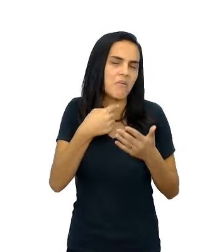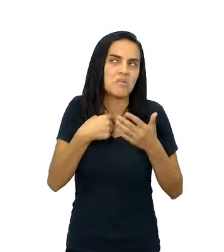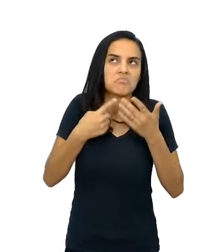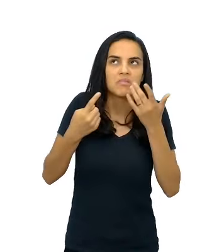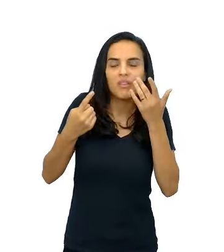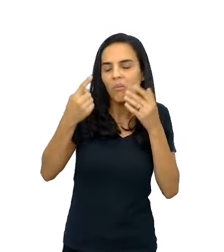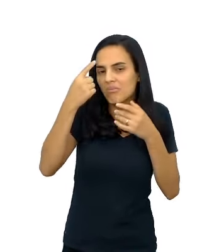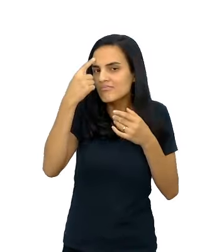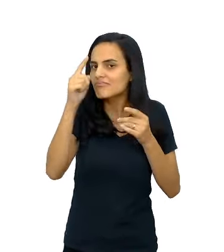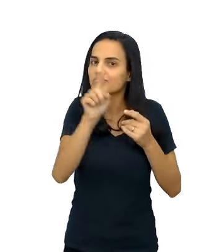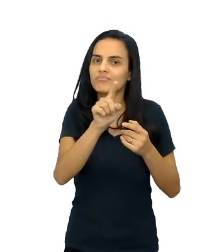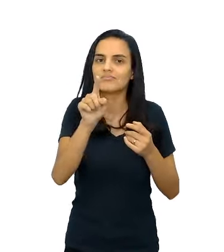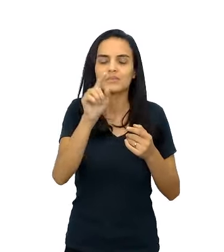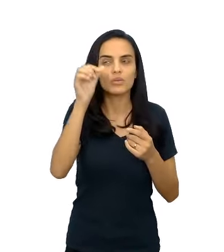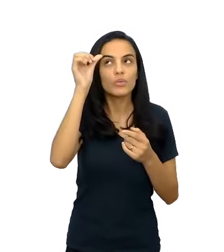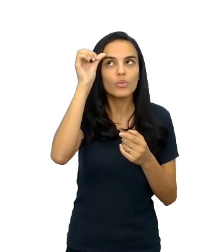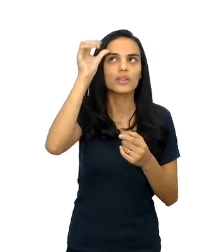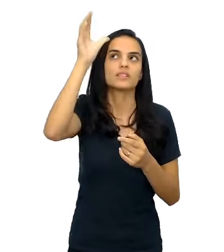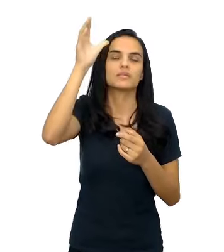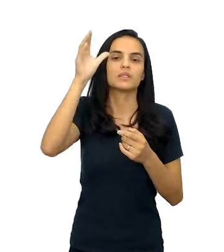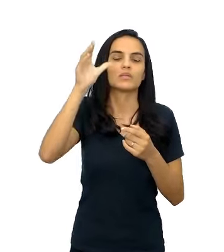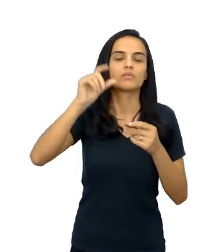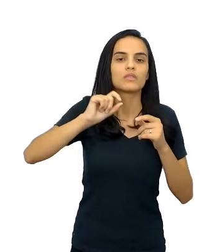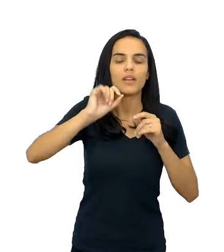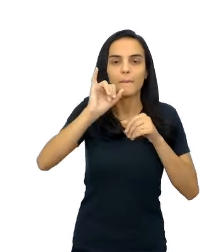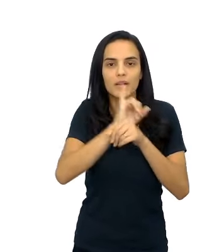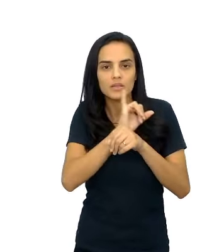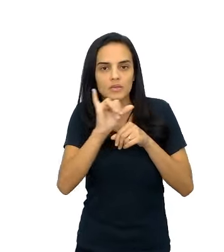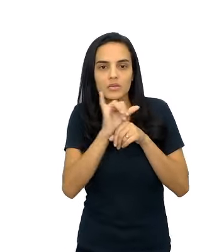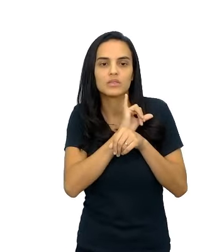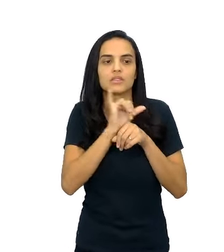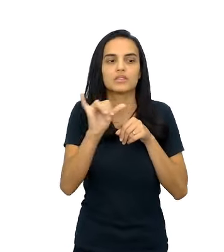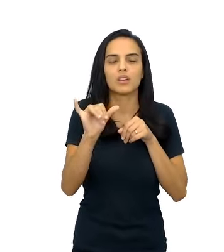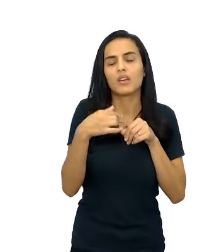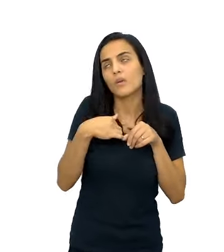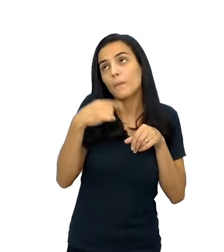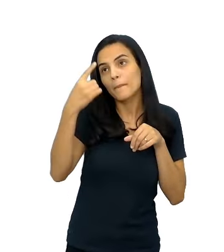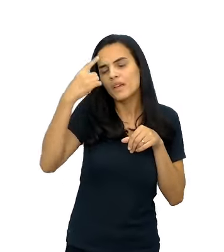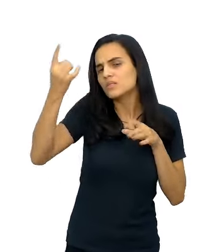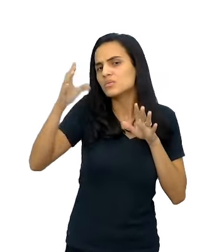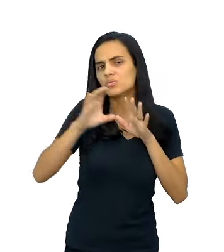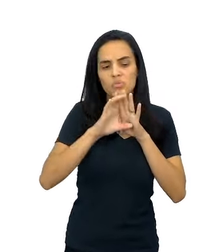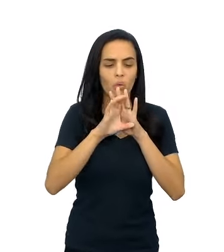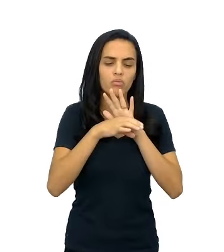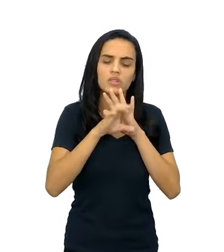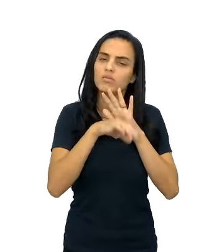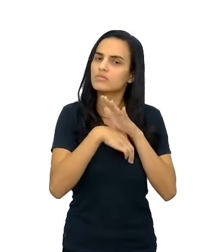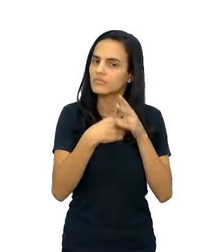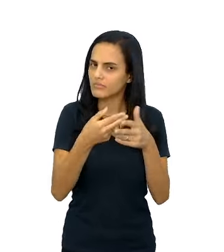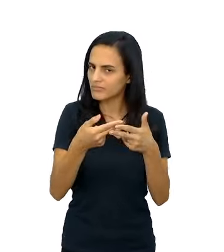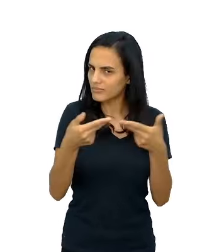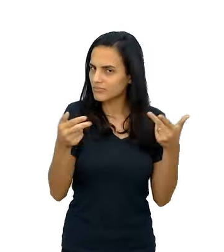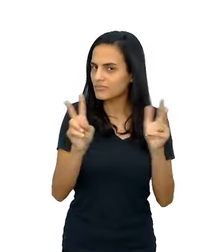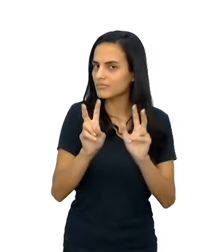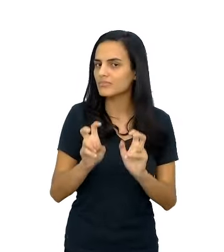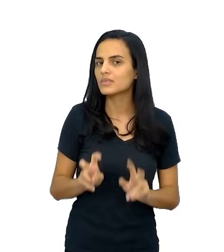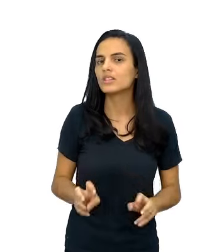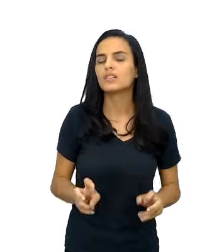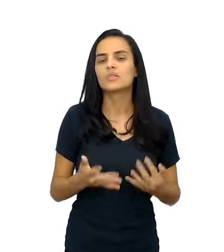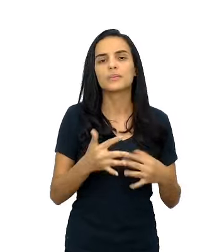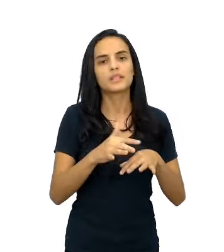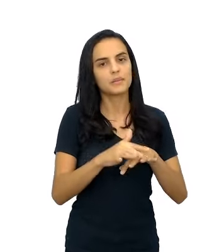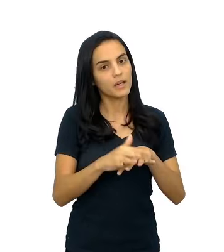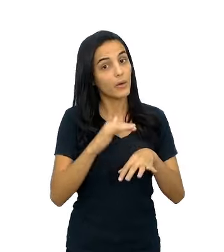no conhecimento que está ali por detrás, na metodologia, eu penso no conteúdo matemático, no objeto matemático, eu penso